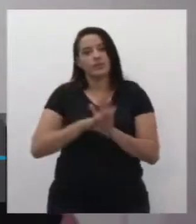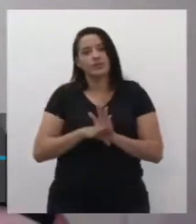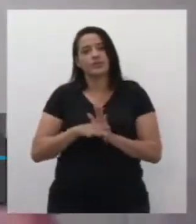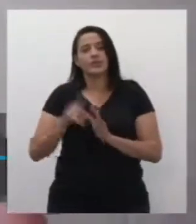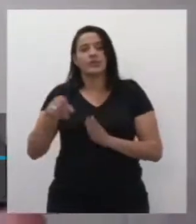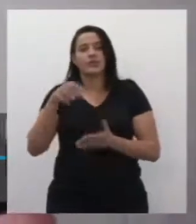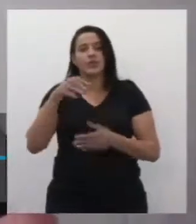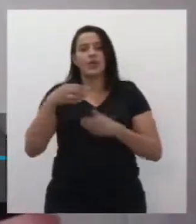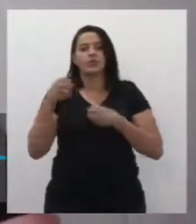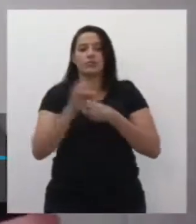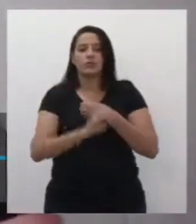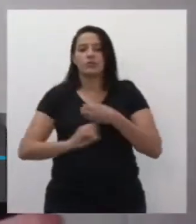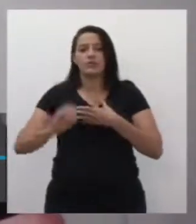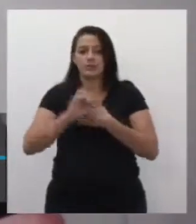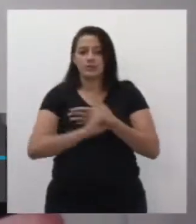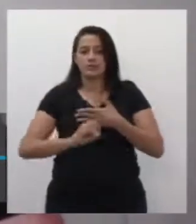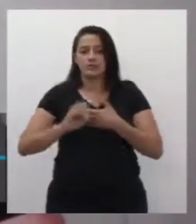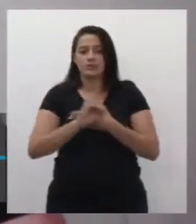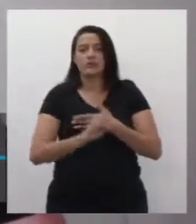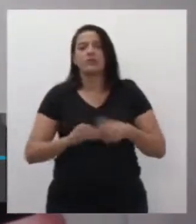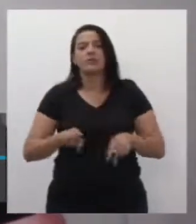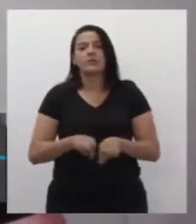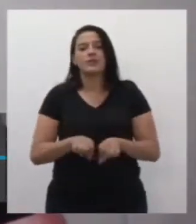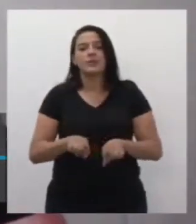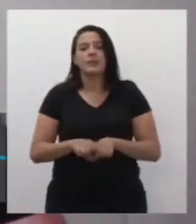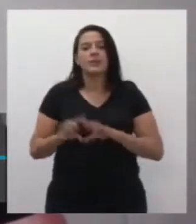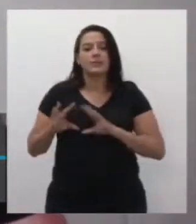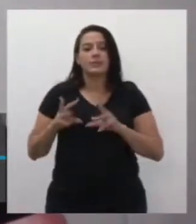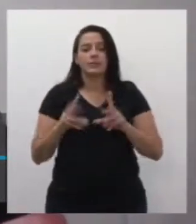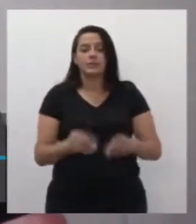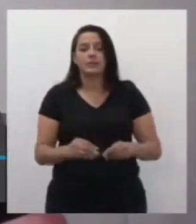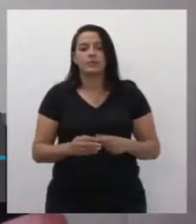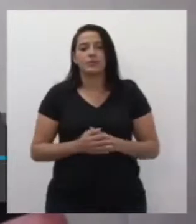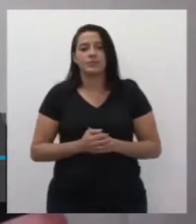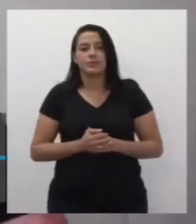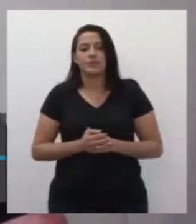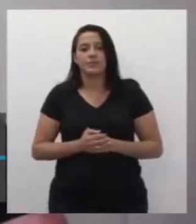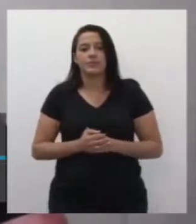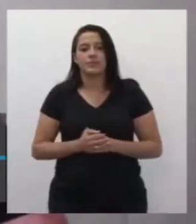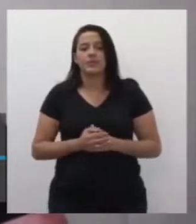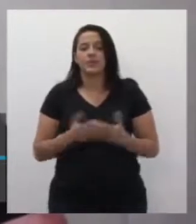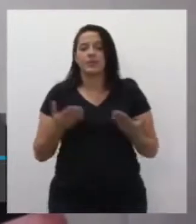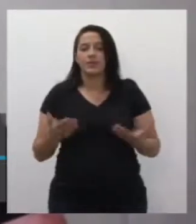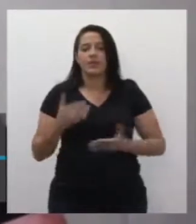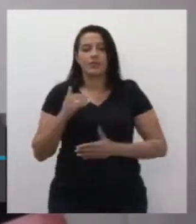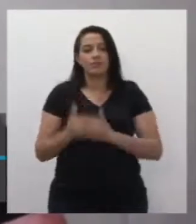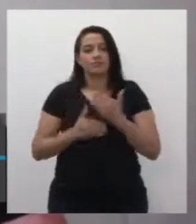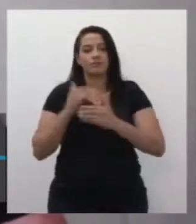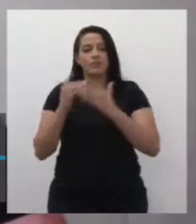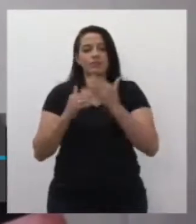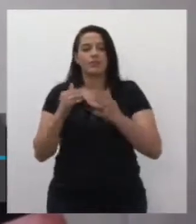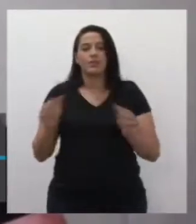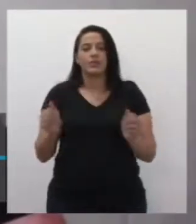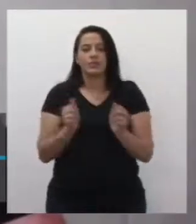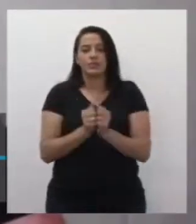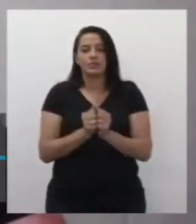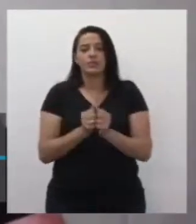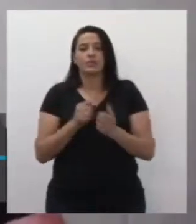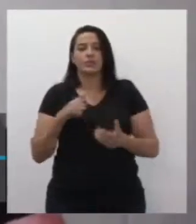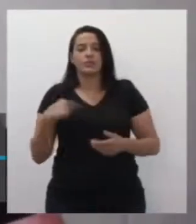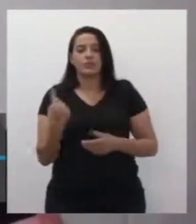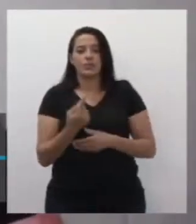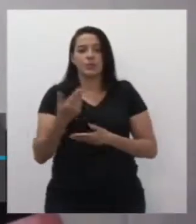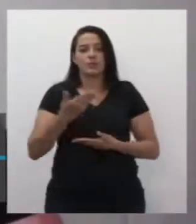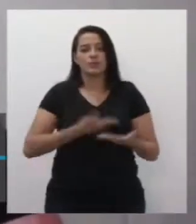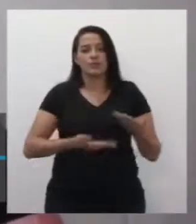centro de mídias, né? Então, eu acho que esse é um processo aí, é uma construção que a gente vai fazendo,